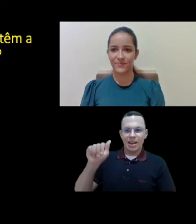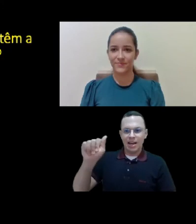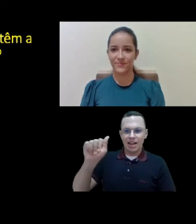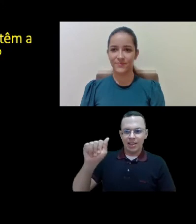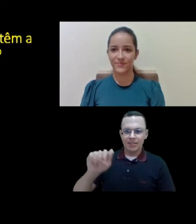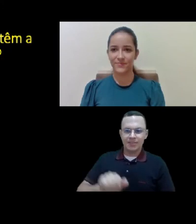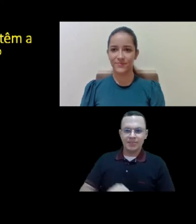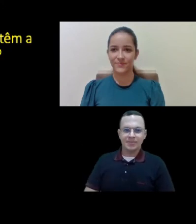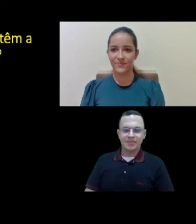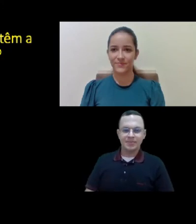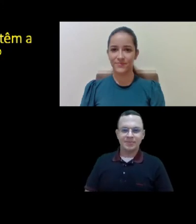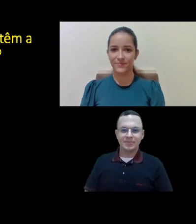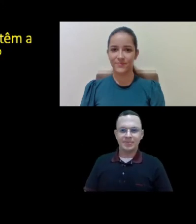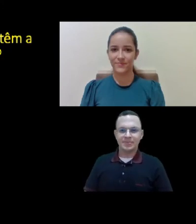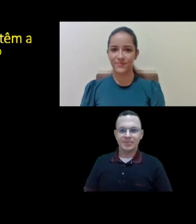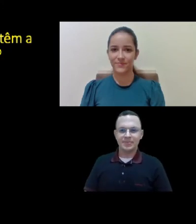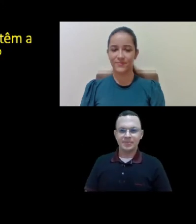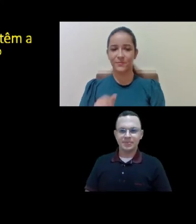A,